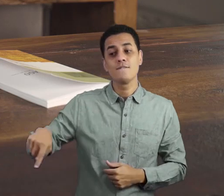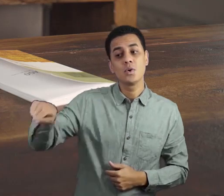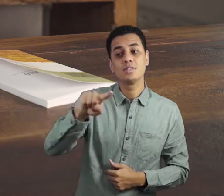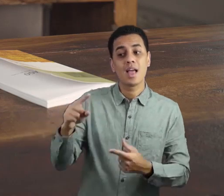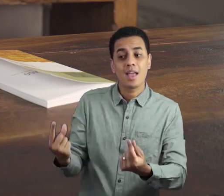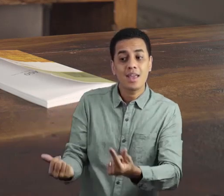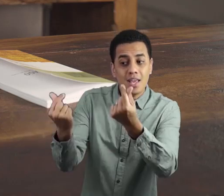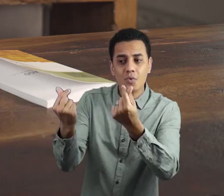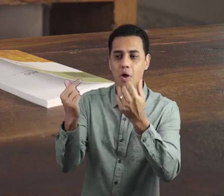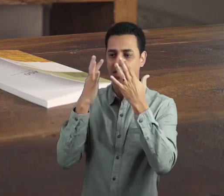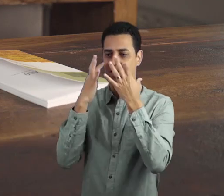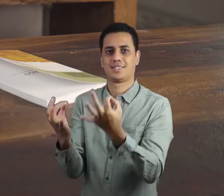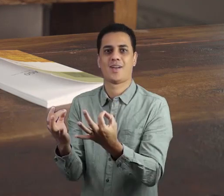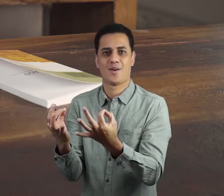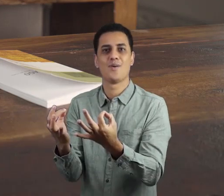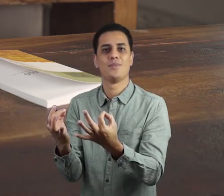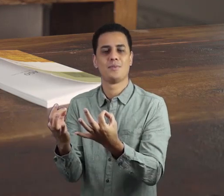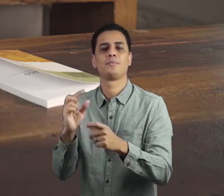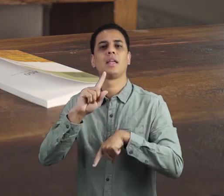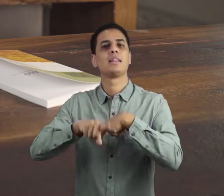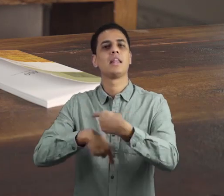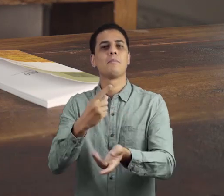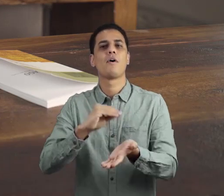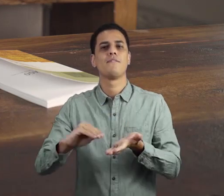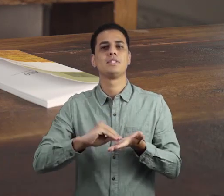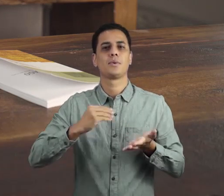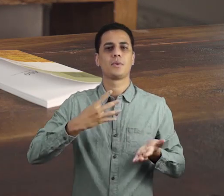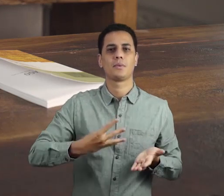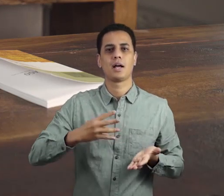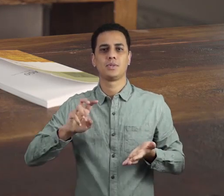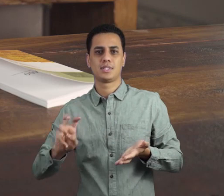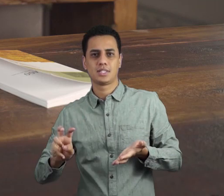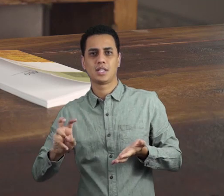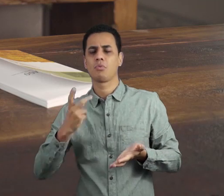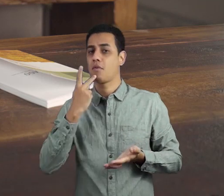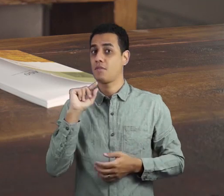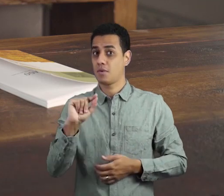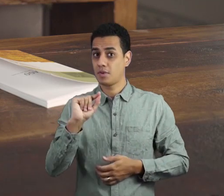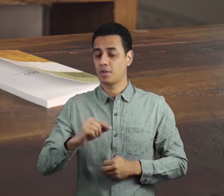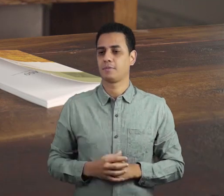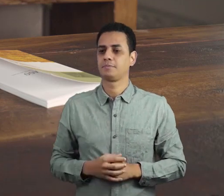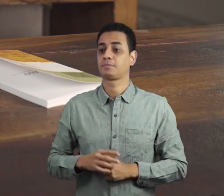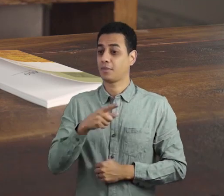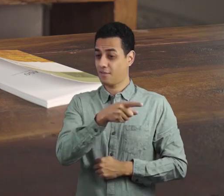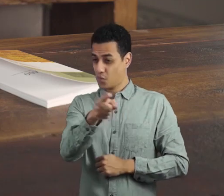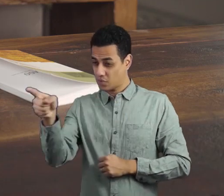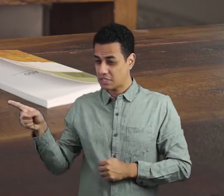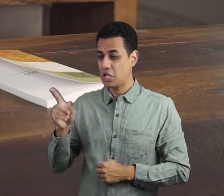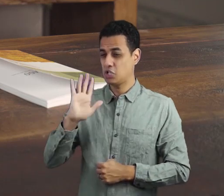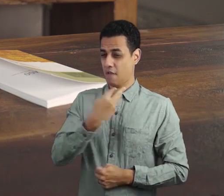ouçam agora vocês ricos. E lá no versículo 5, 4 e 5, ele diz: